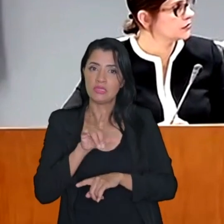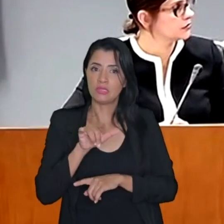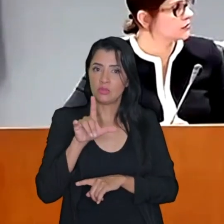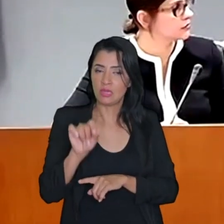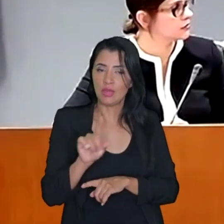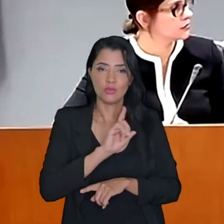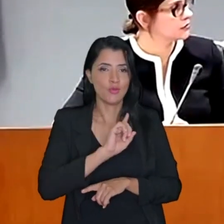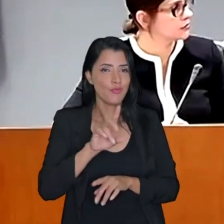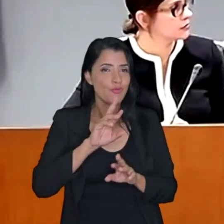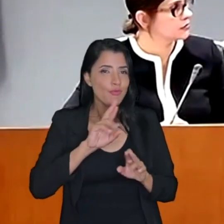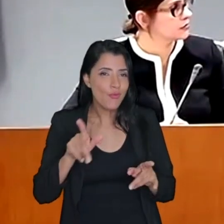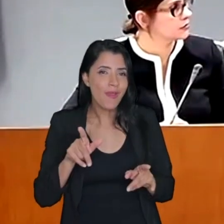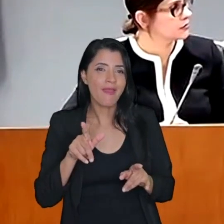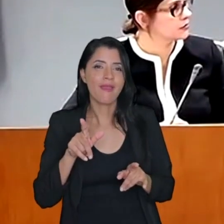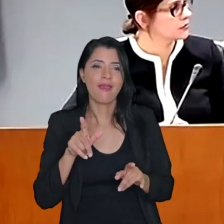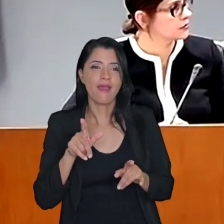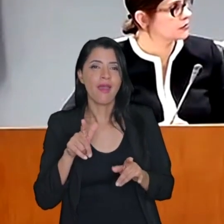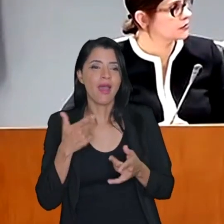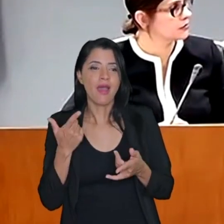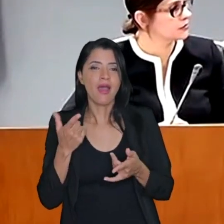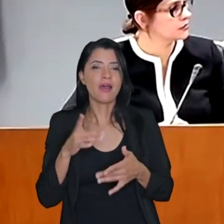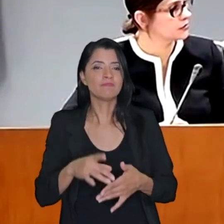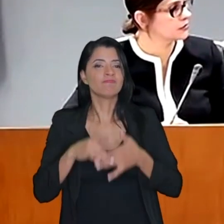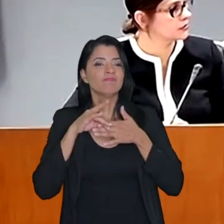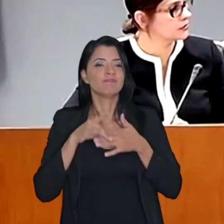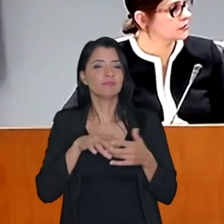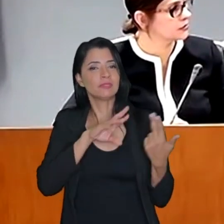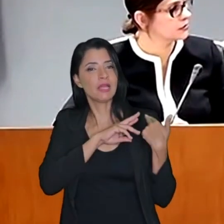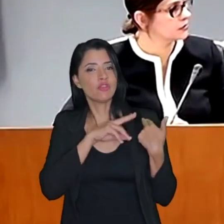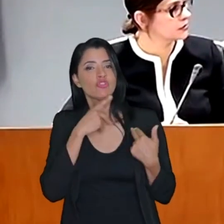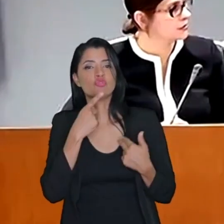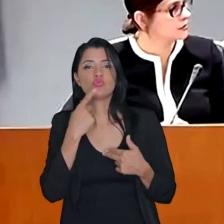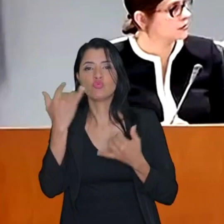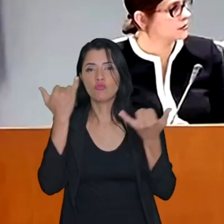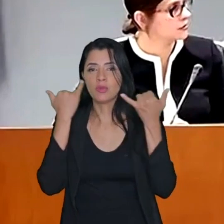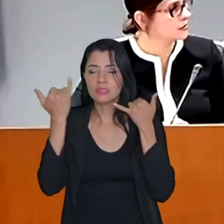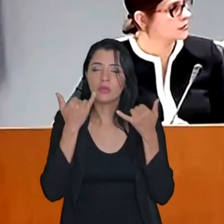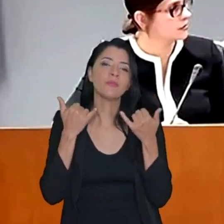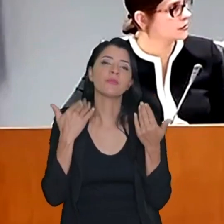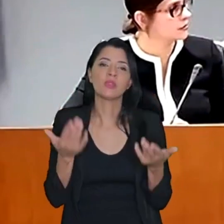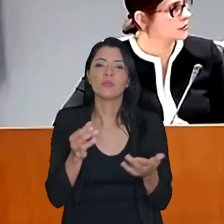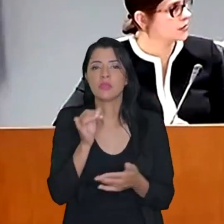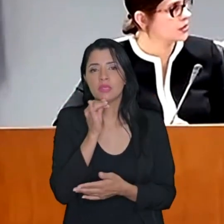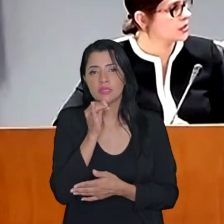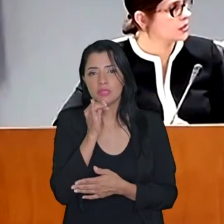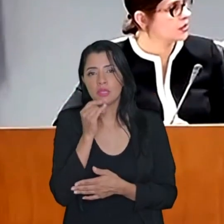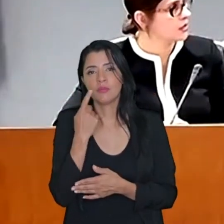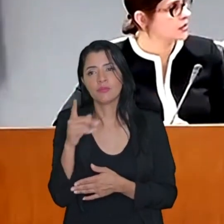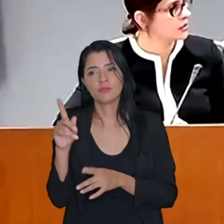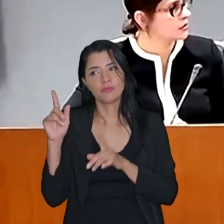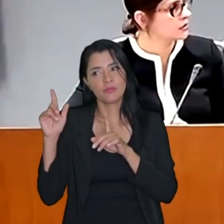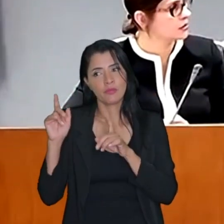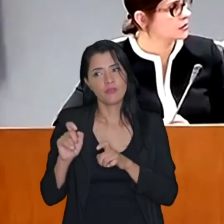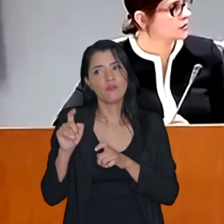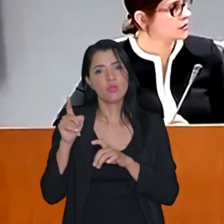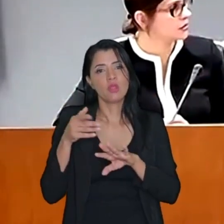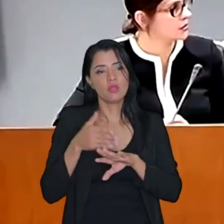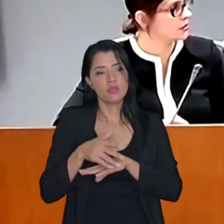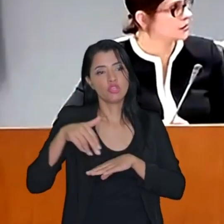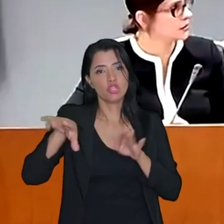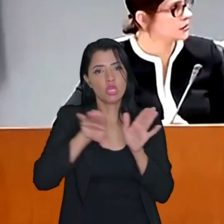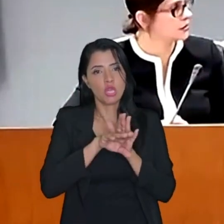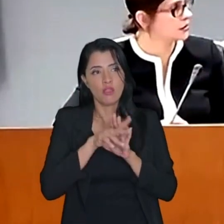não é um direito à titularidade dos dados. Por exemplo, eu que cheguei aqui não queria deixarem tirar minha foto lá